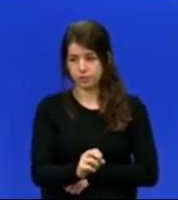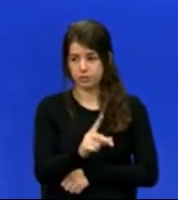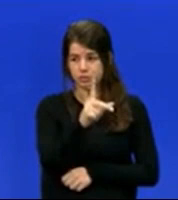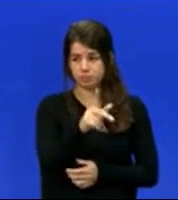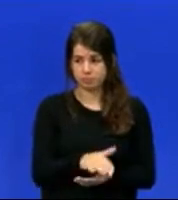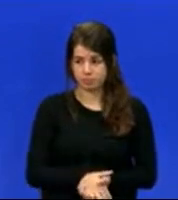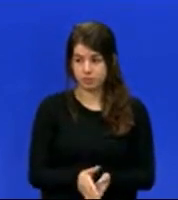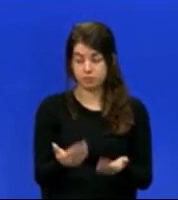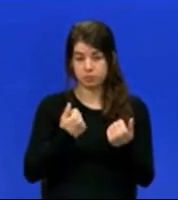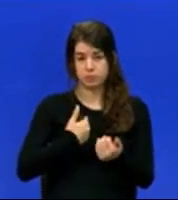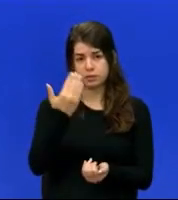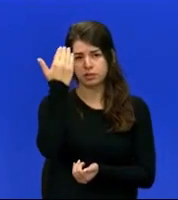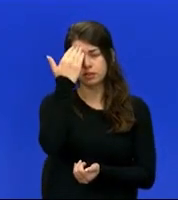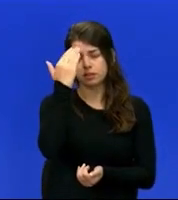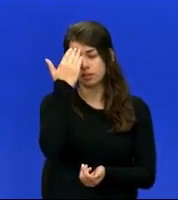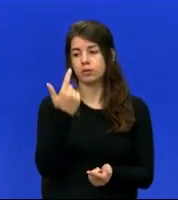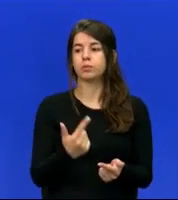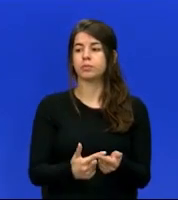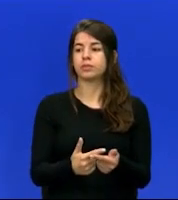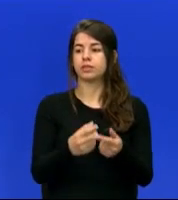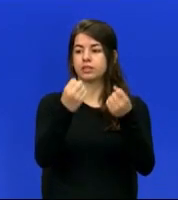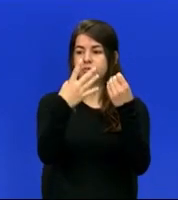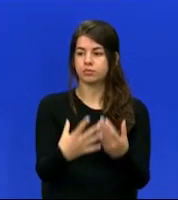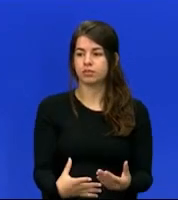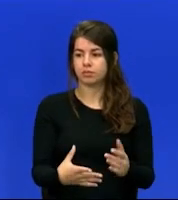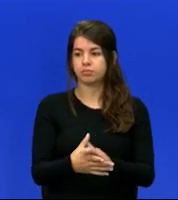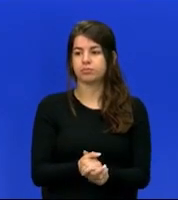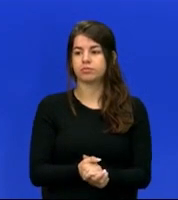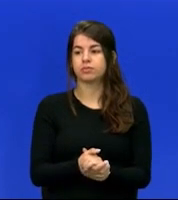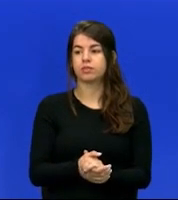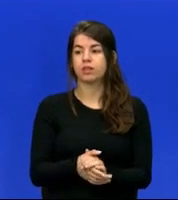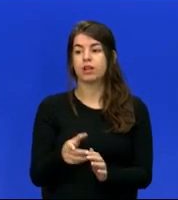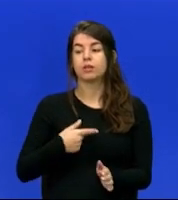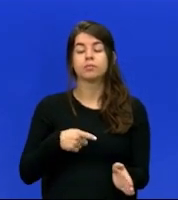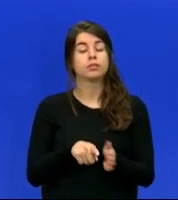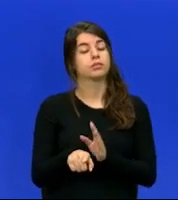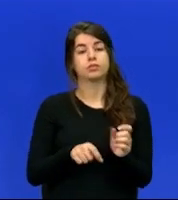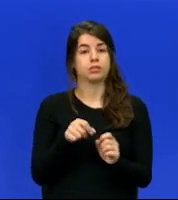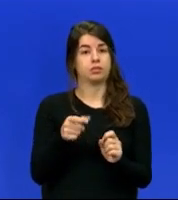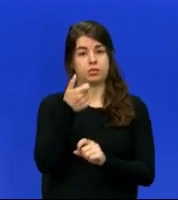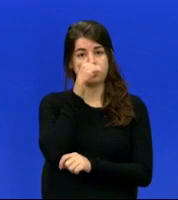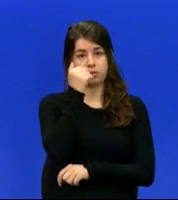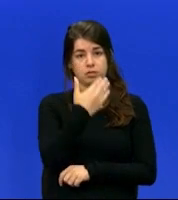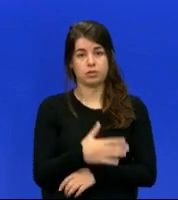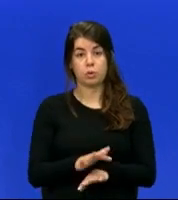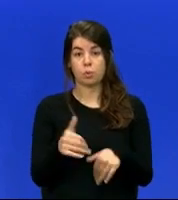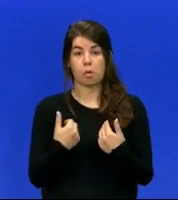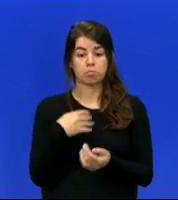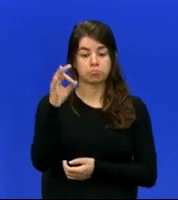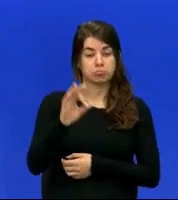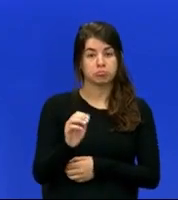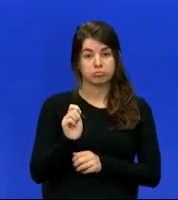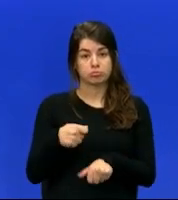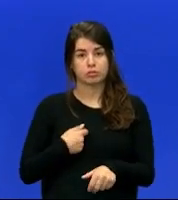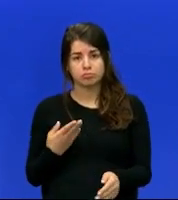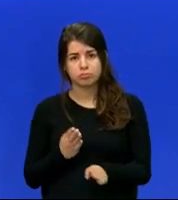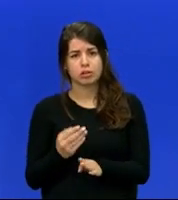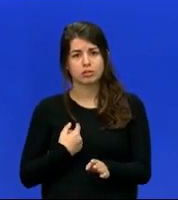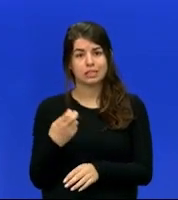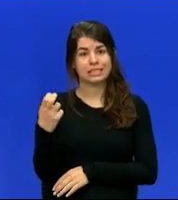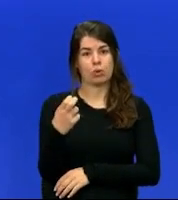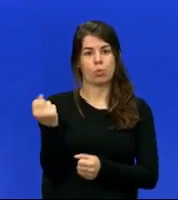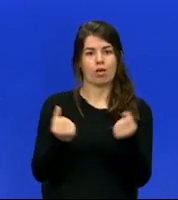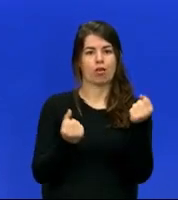16,06%. Então, vamos entender esse resultado. Então, ele pergunta aqui, ó. Qual a probabilidade que cheguem 5